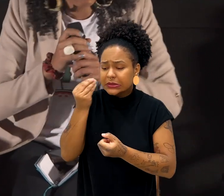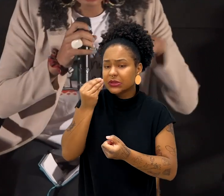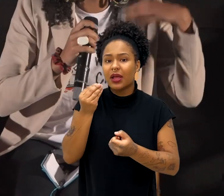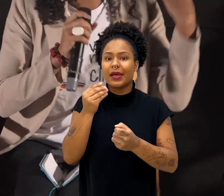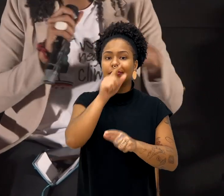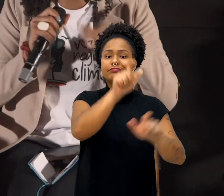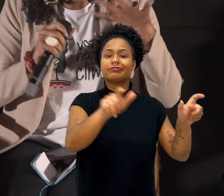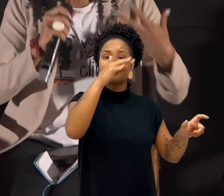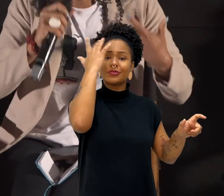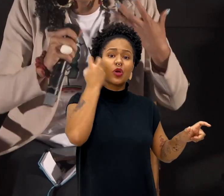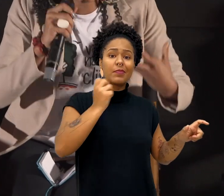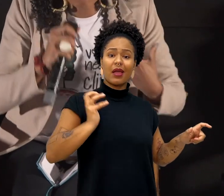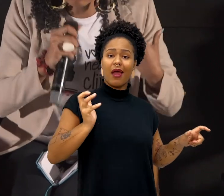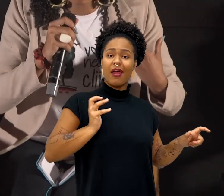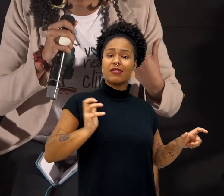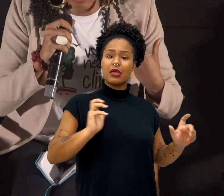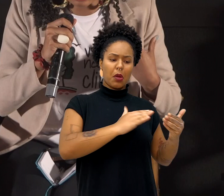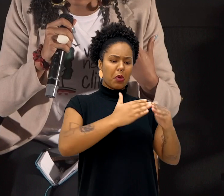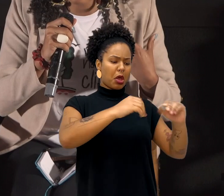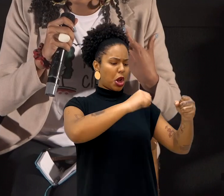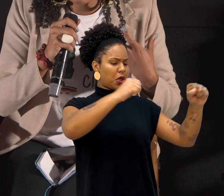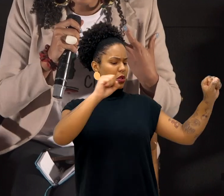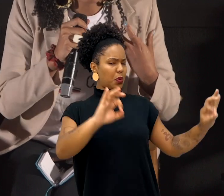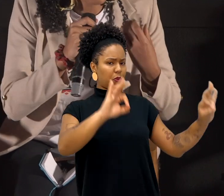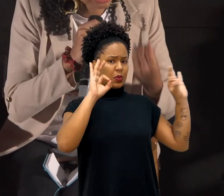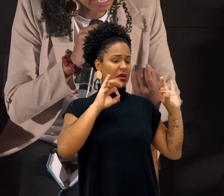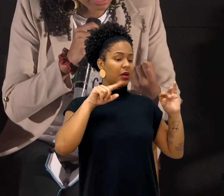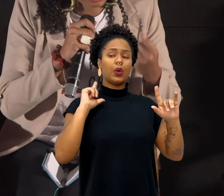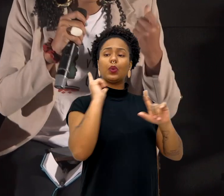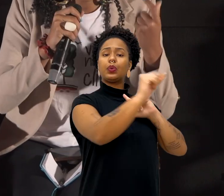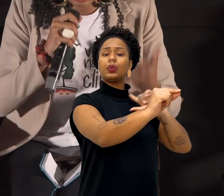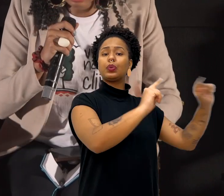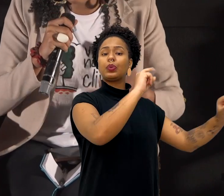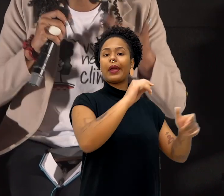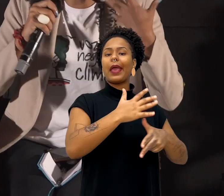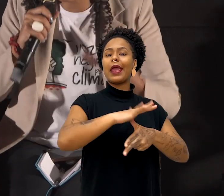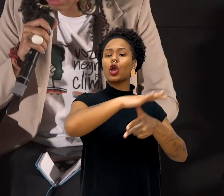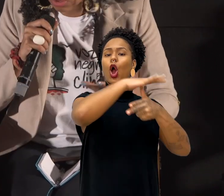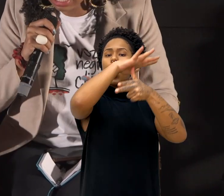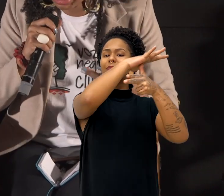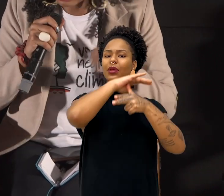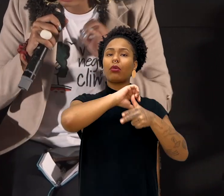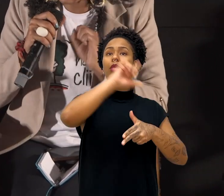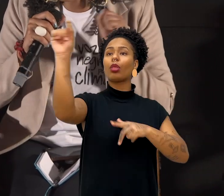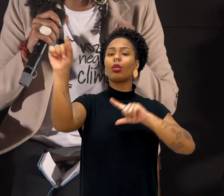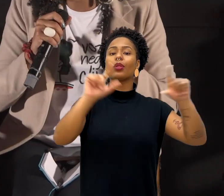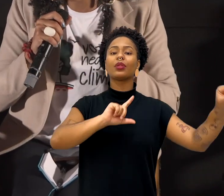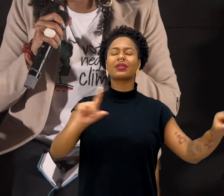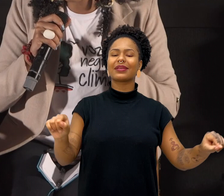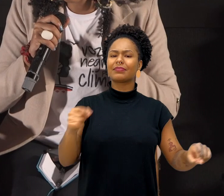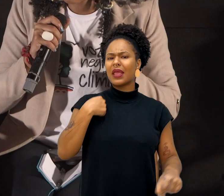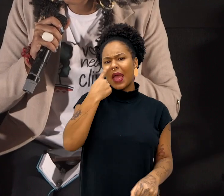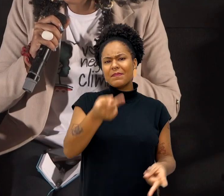suas famílias, tentando salvar os seus próximos, e as pessoas brancas, ricas, das mansões, saindo